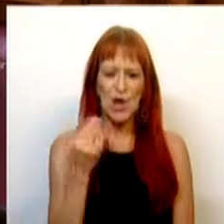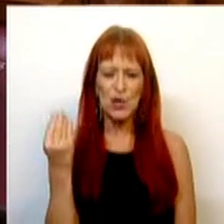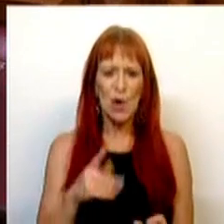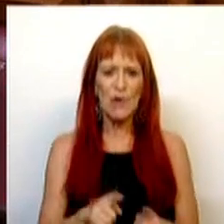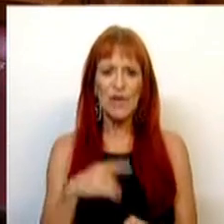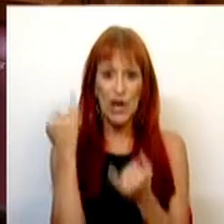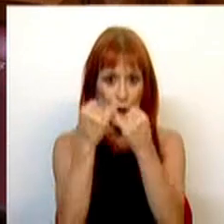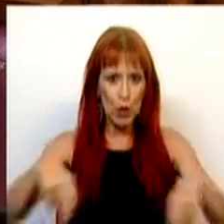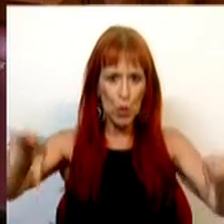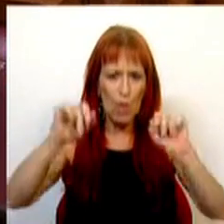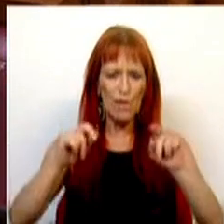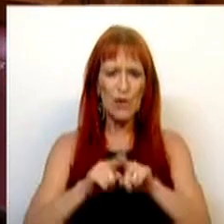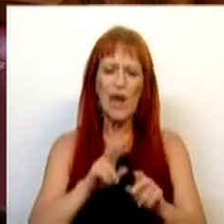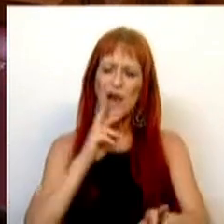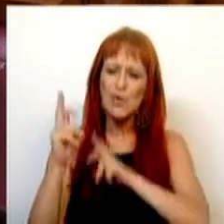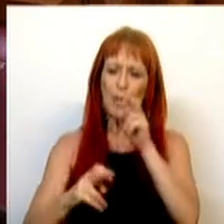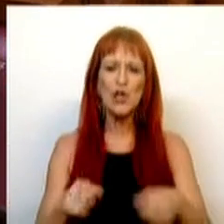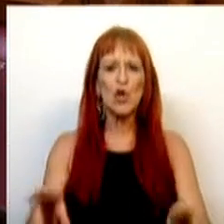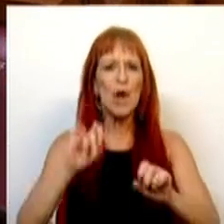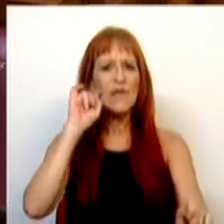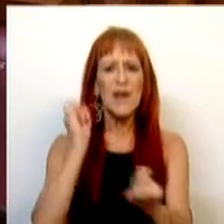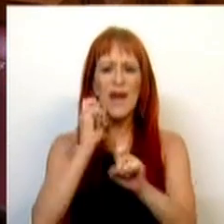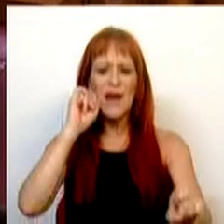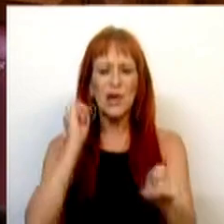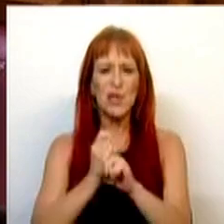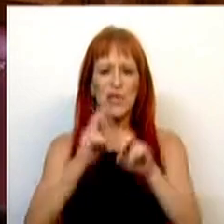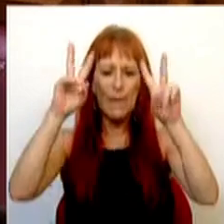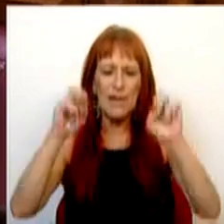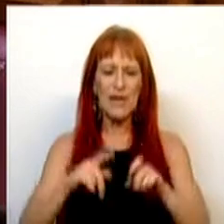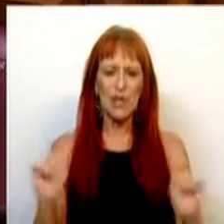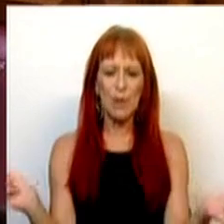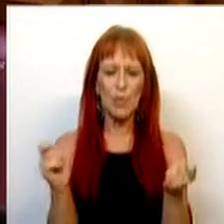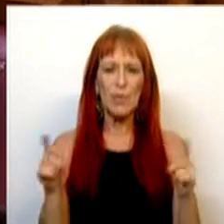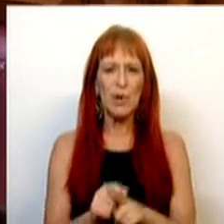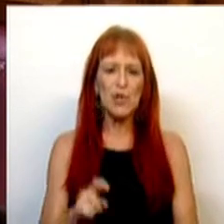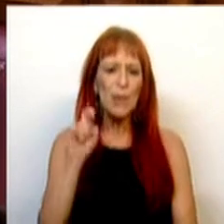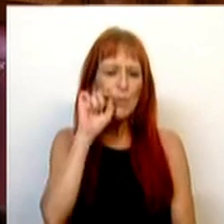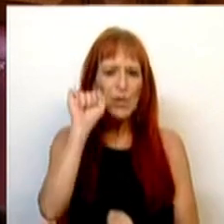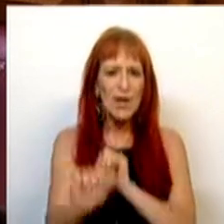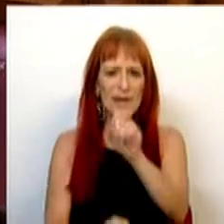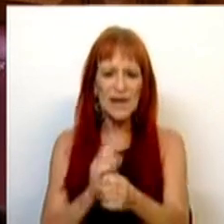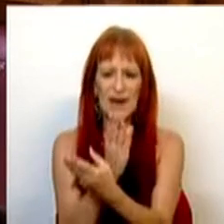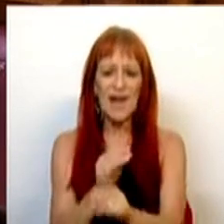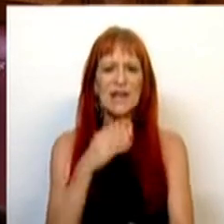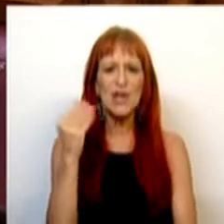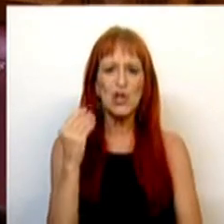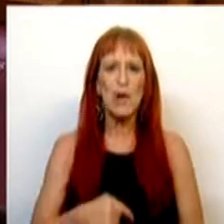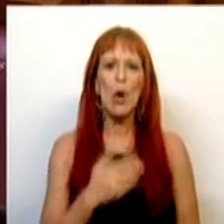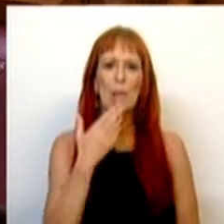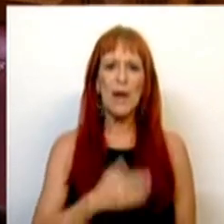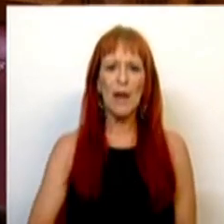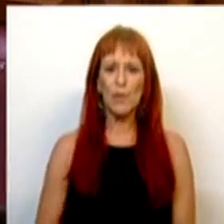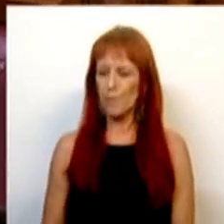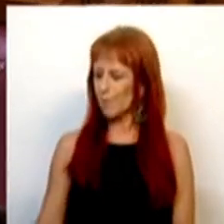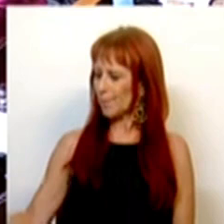jovens inovador que dê resposta às novas exigências em matéria de promoção e proteção de crianças e jovens. Muito